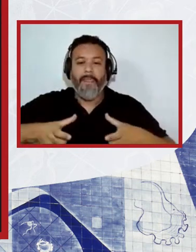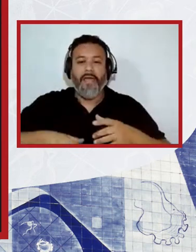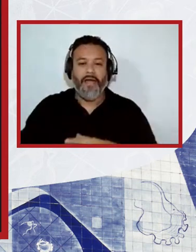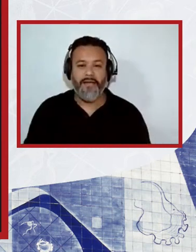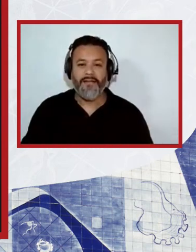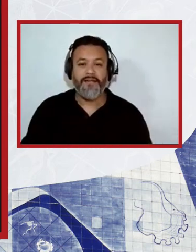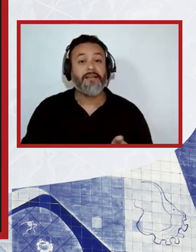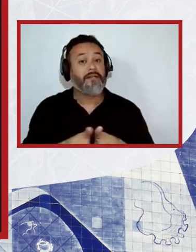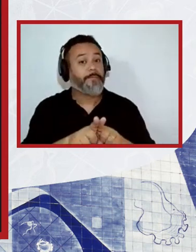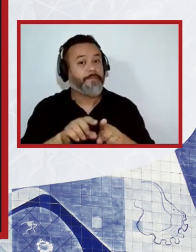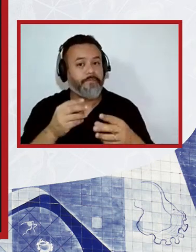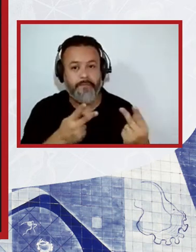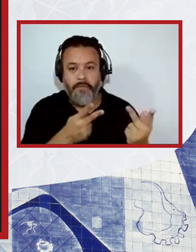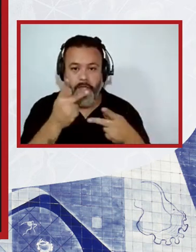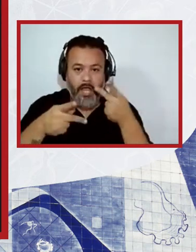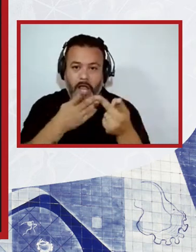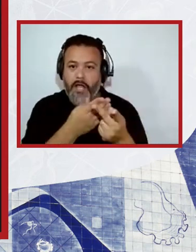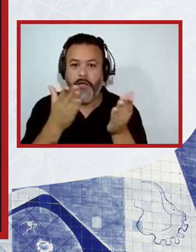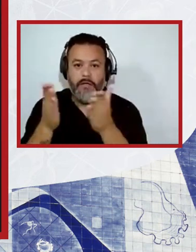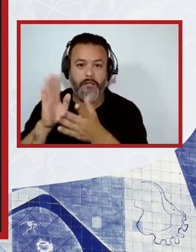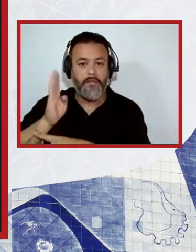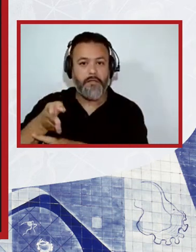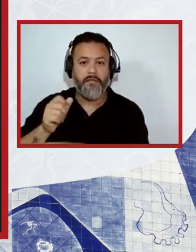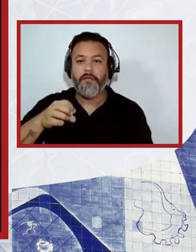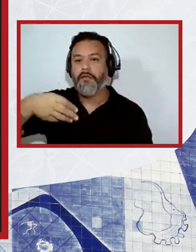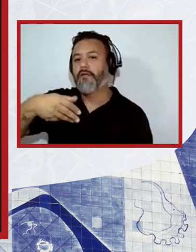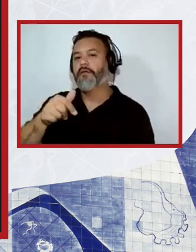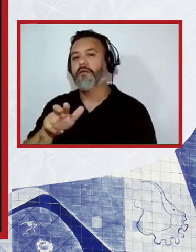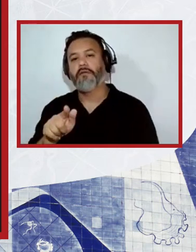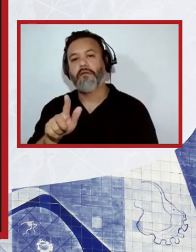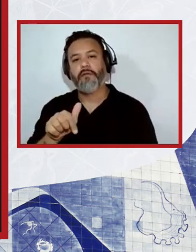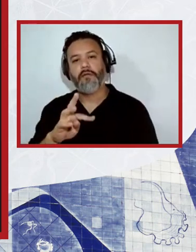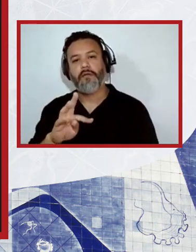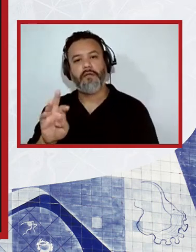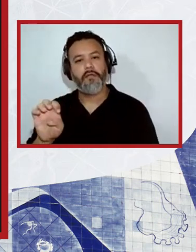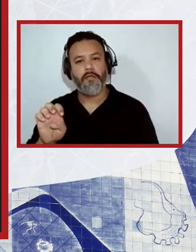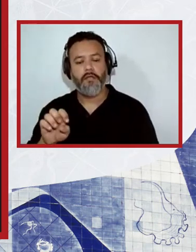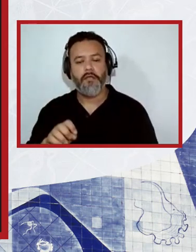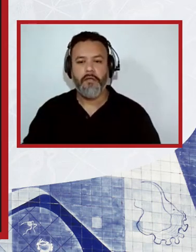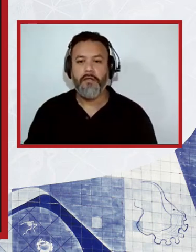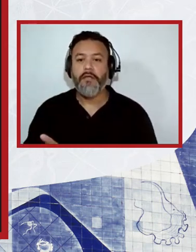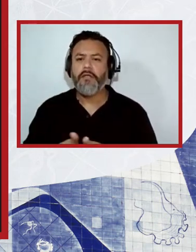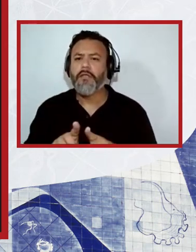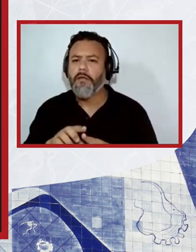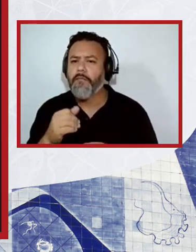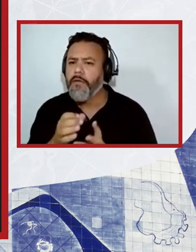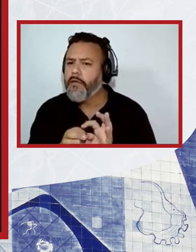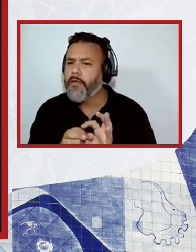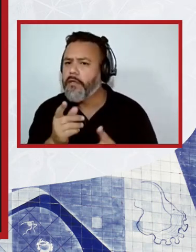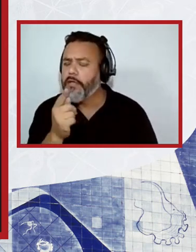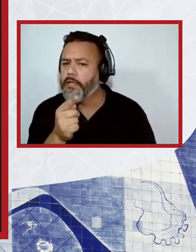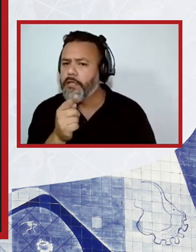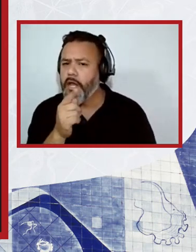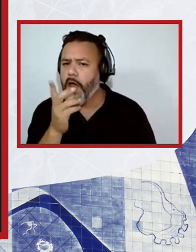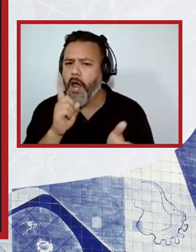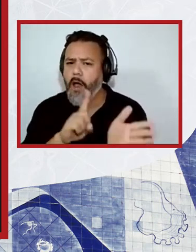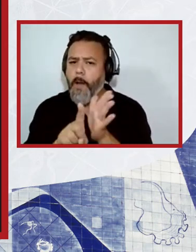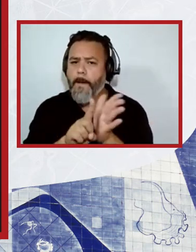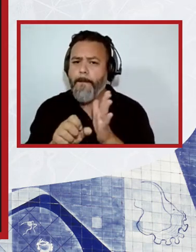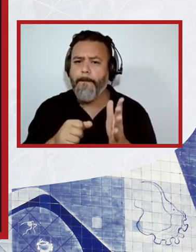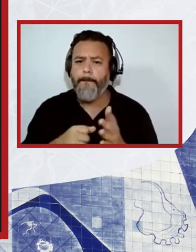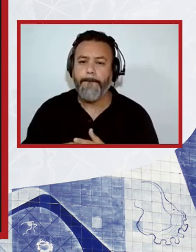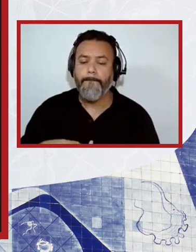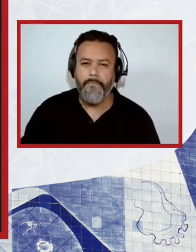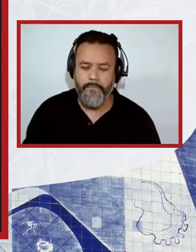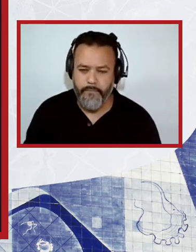Vou passar a palavra já para a Margarete e vou deixar uma pergunta para cada um. Uma pergunta para a Margarete